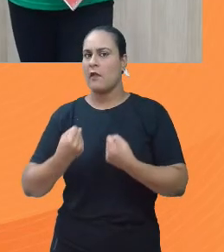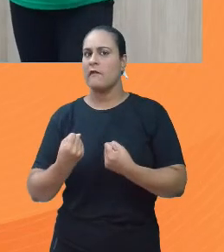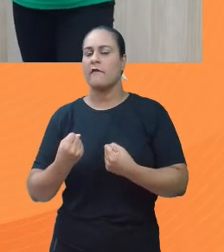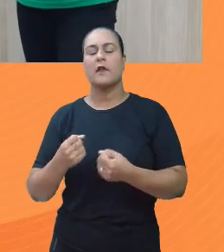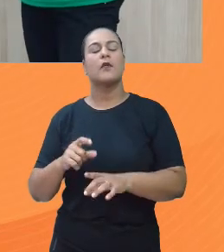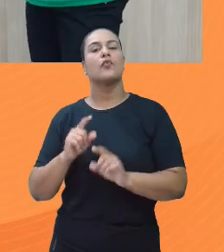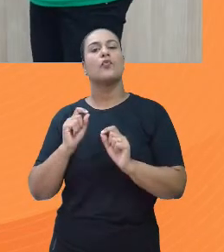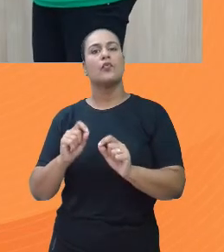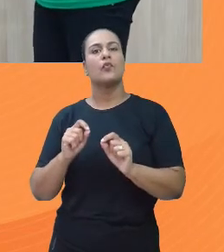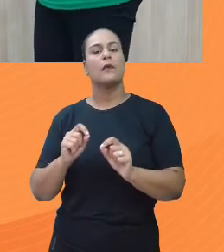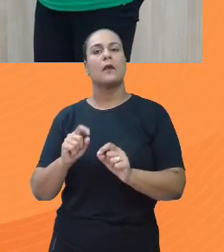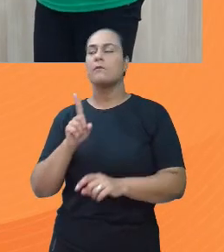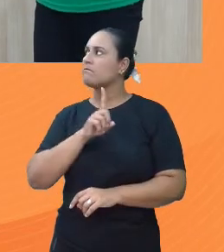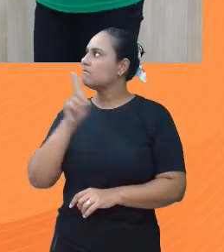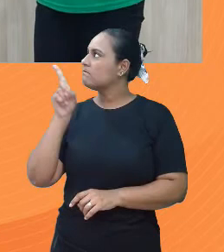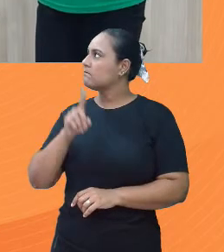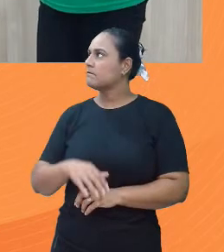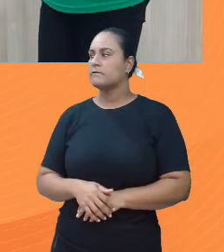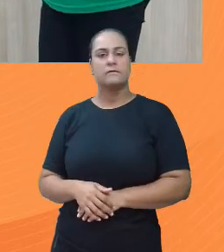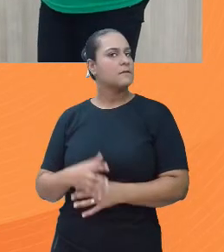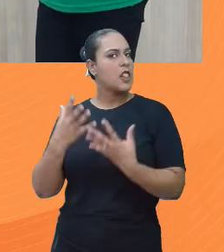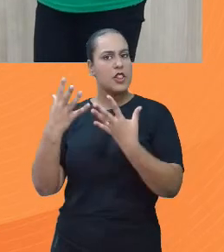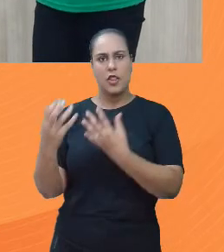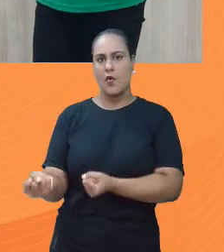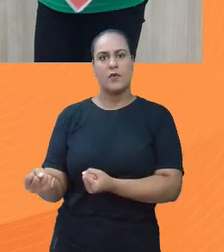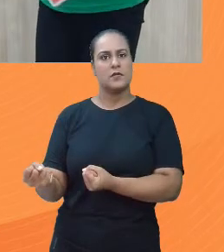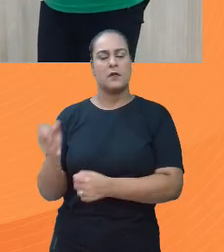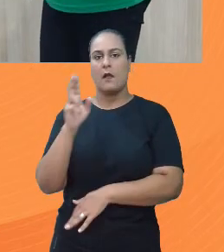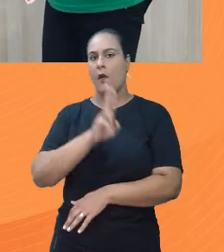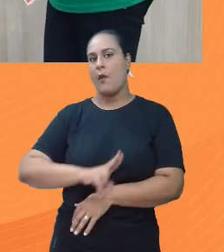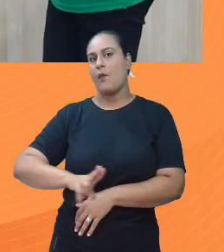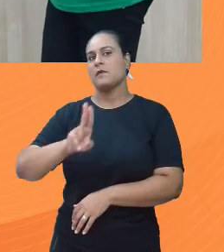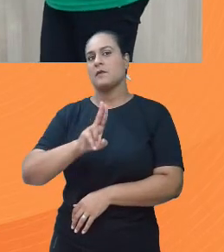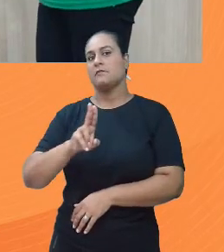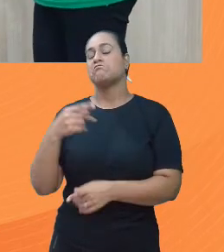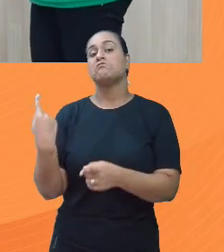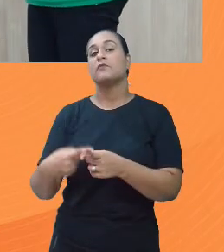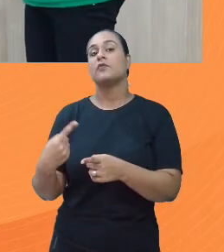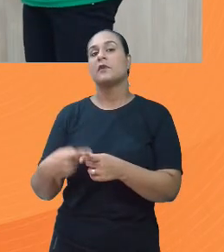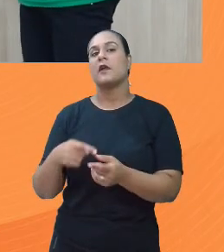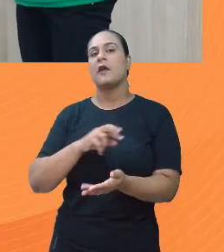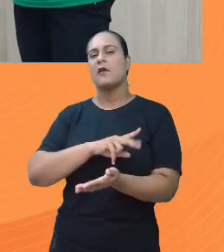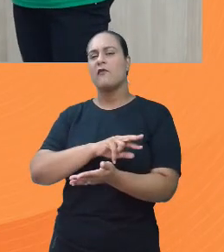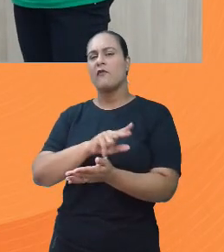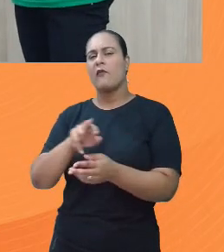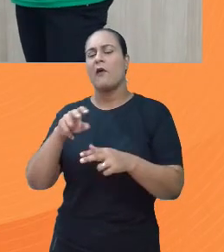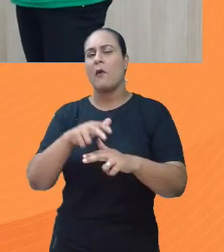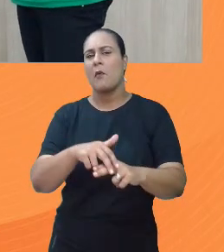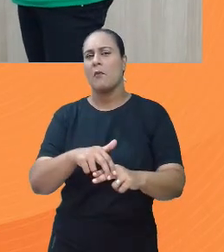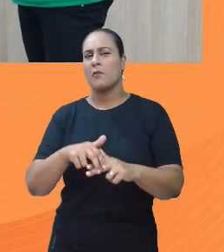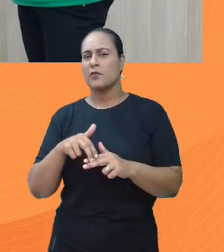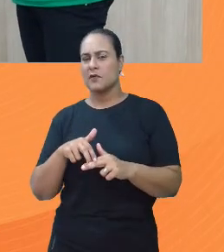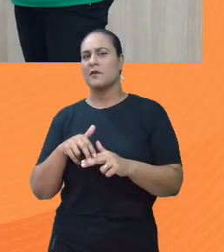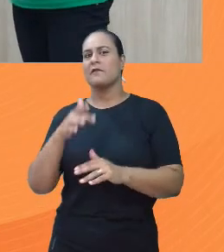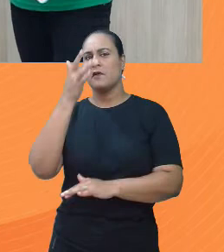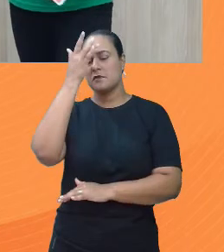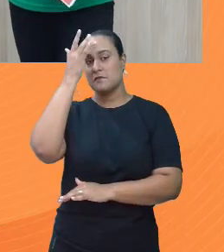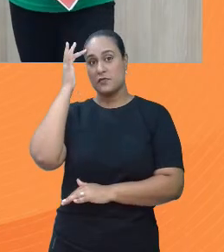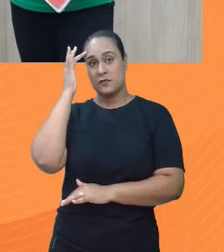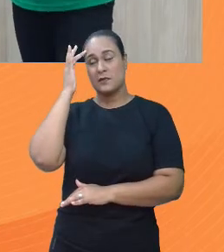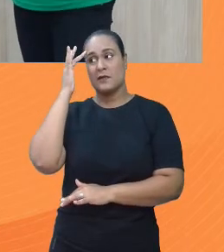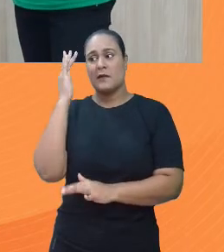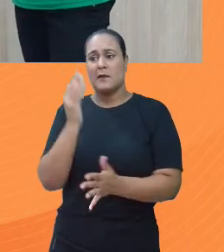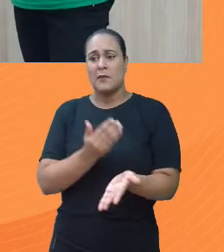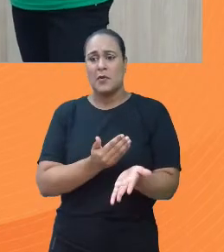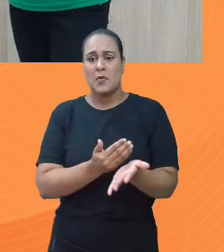drogas. E aí eu vou dizer a vocês, através desse pequeno texto, por que não? São vários os motivos pelos quais as pessoas podem